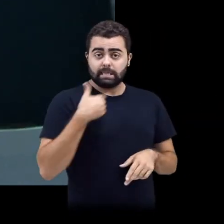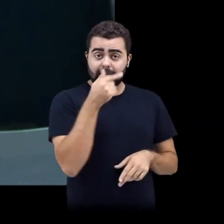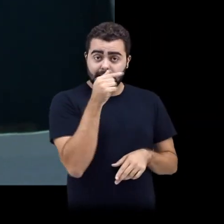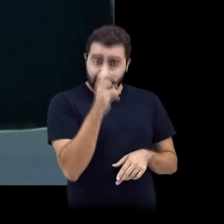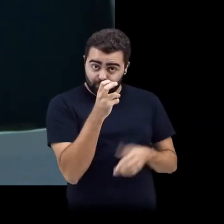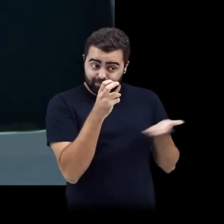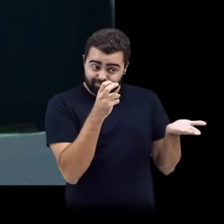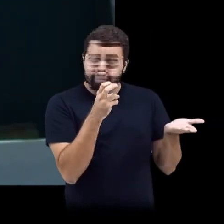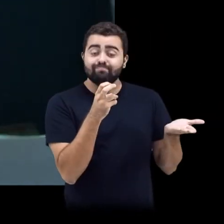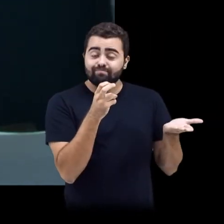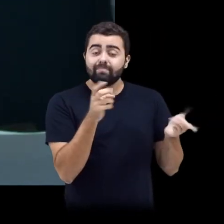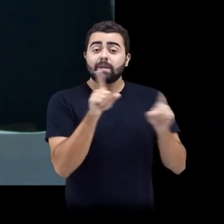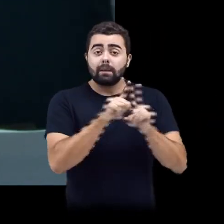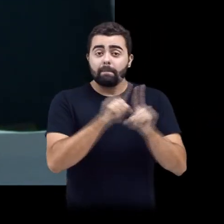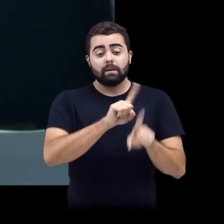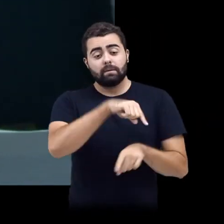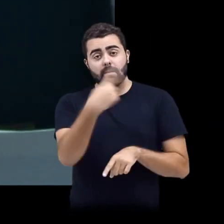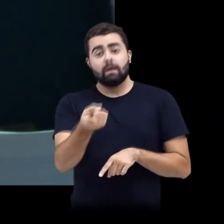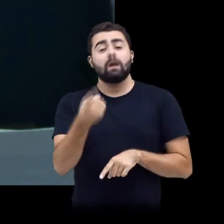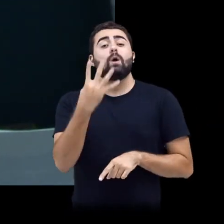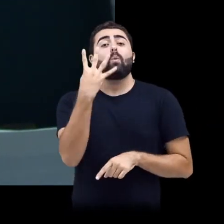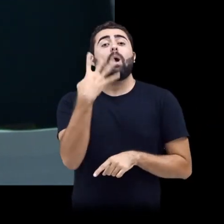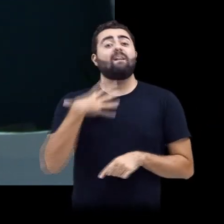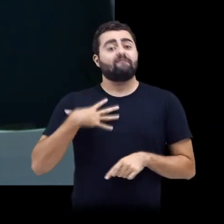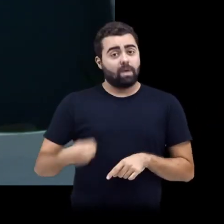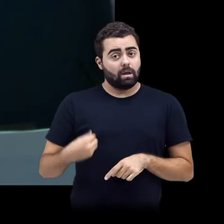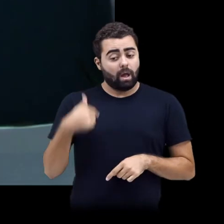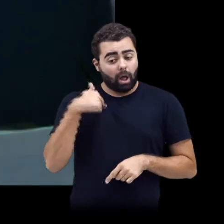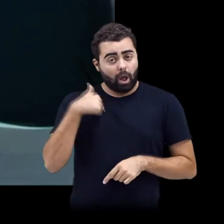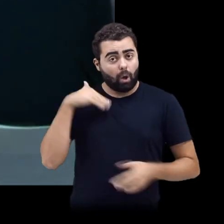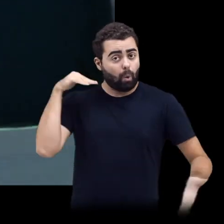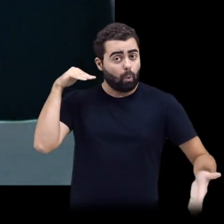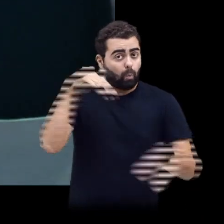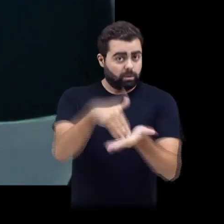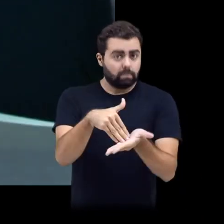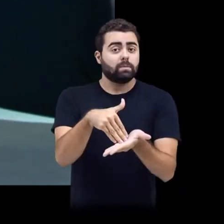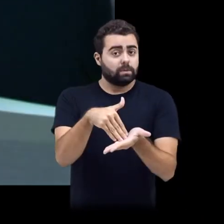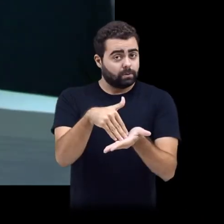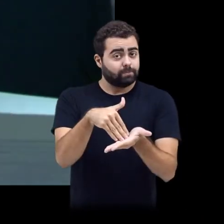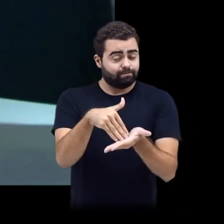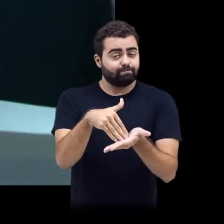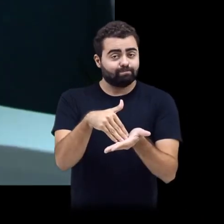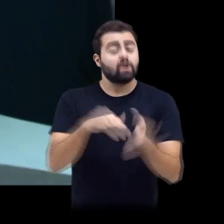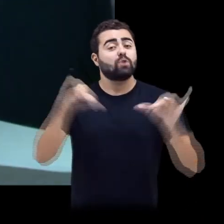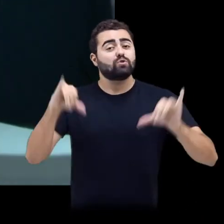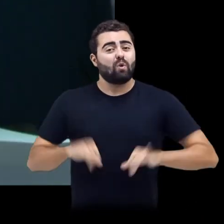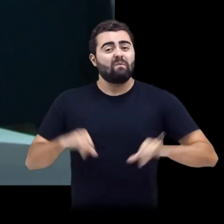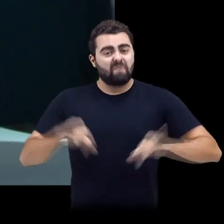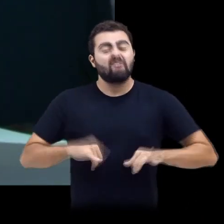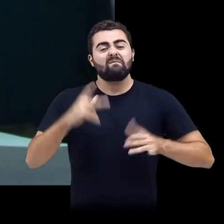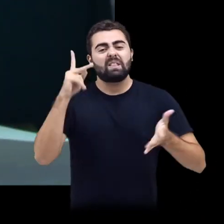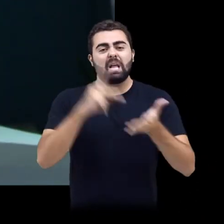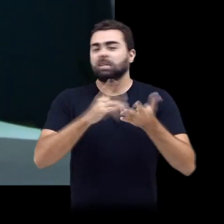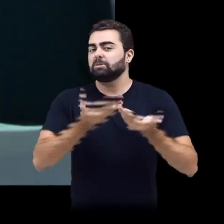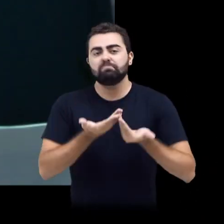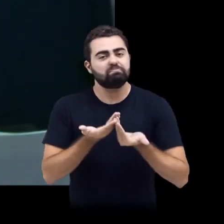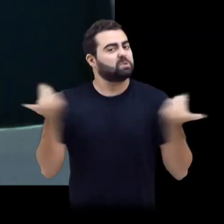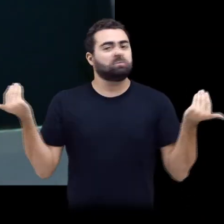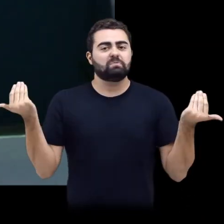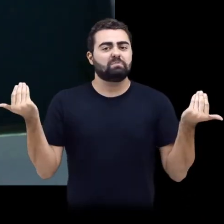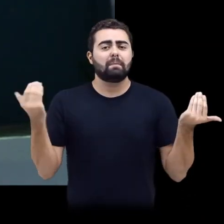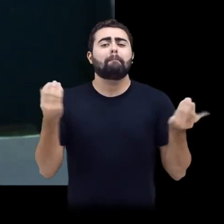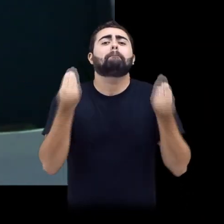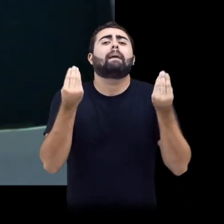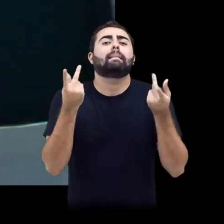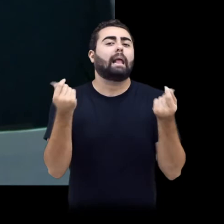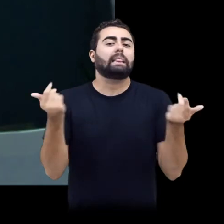de 4 filhas, das quais sou a caçula, sofreu uma ruptura abrupta e sem sentido. Nessa data,